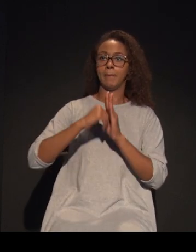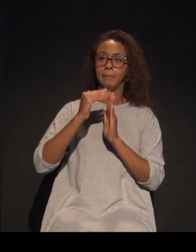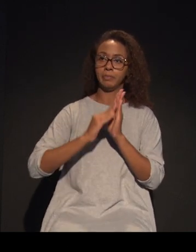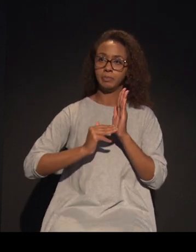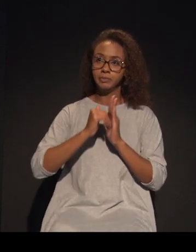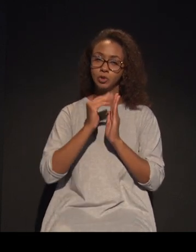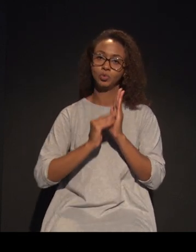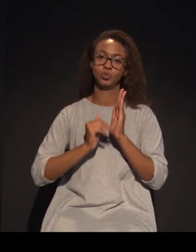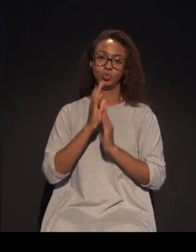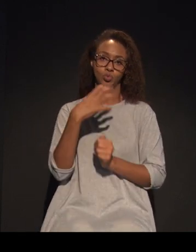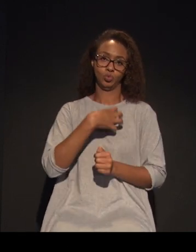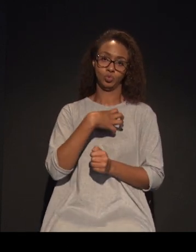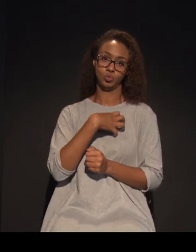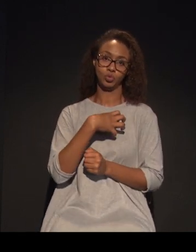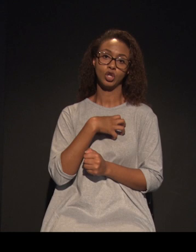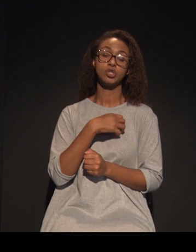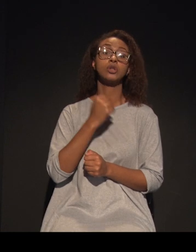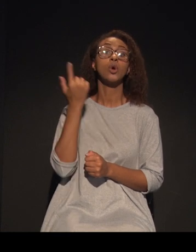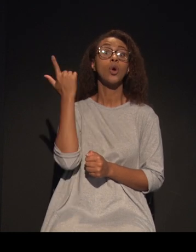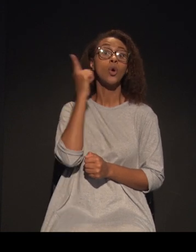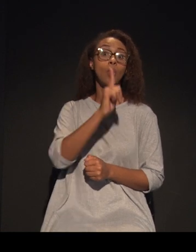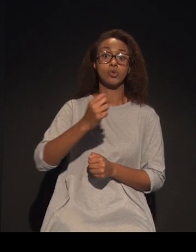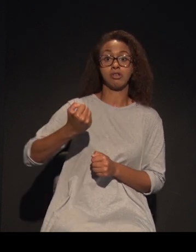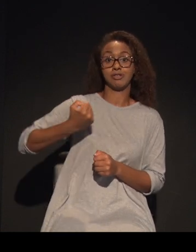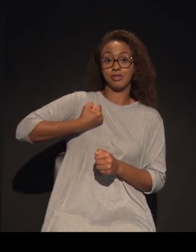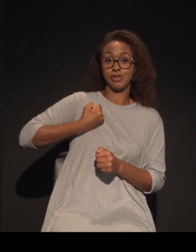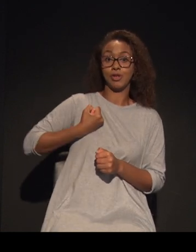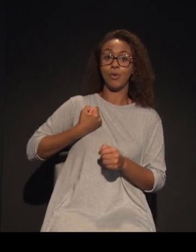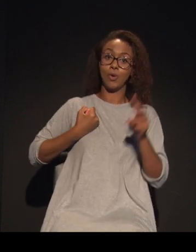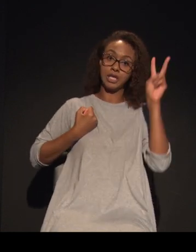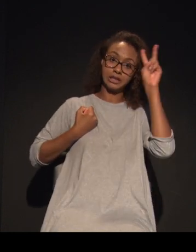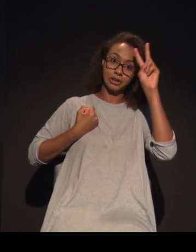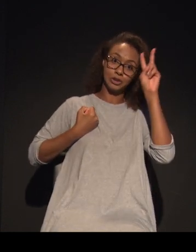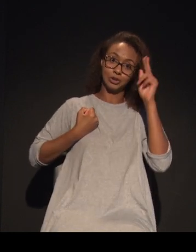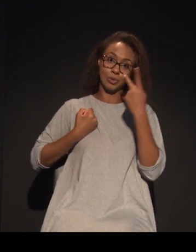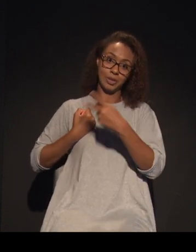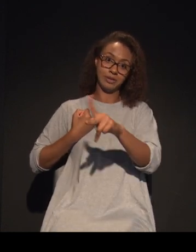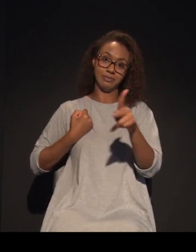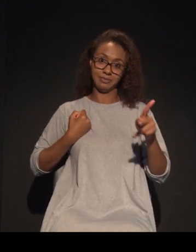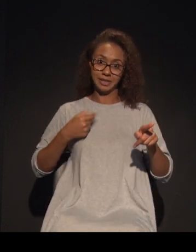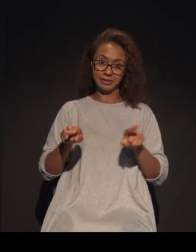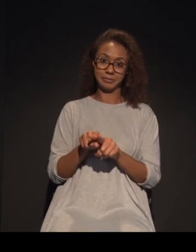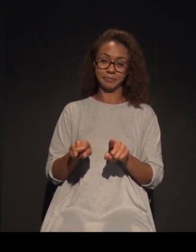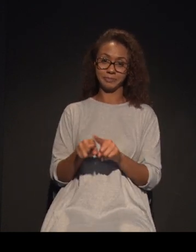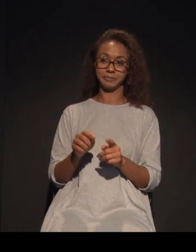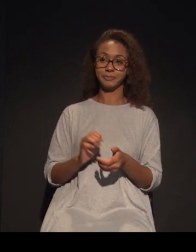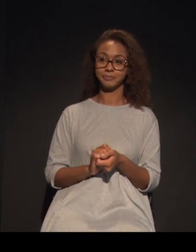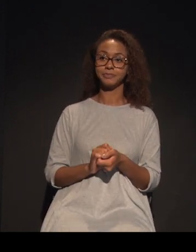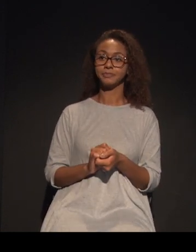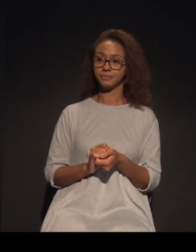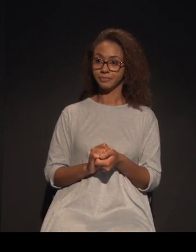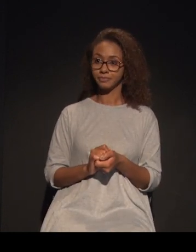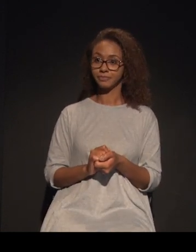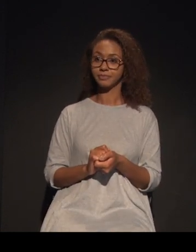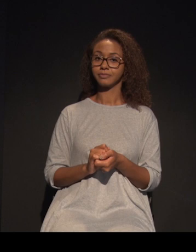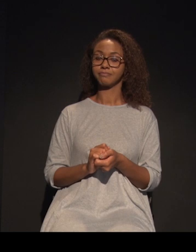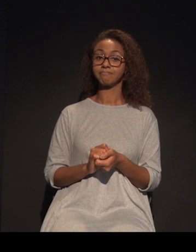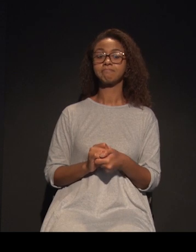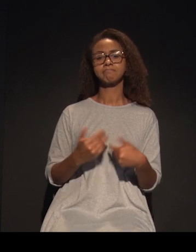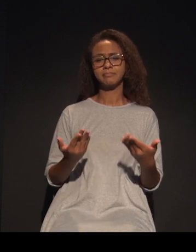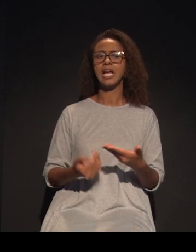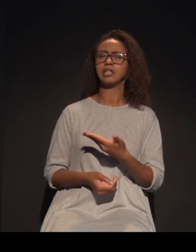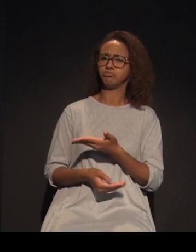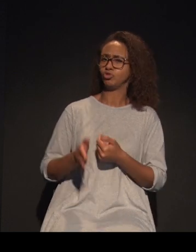pra conseguir nota da história que eles estão disputando também aí ele já estão já